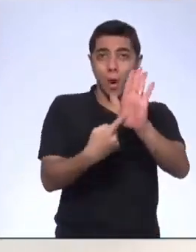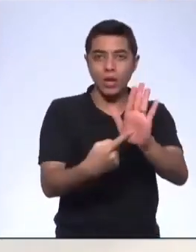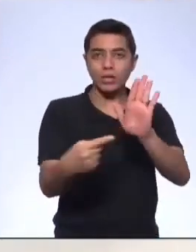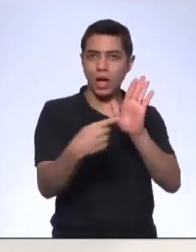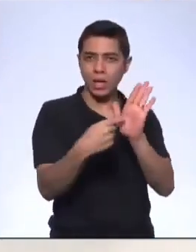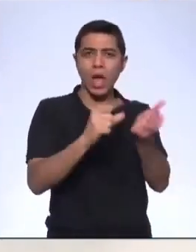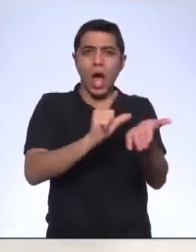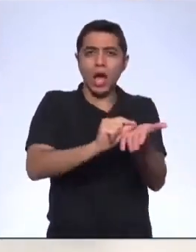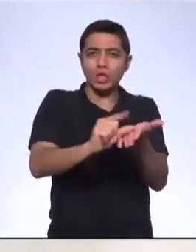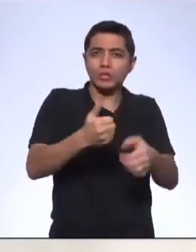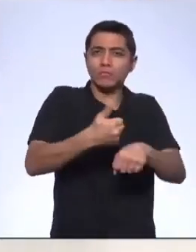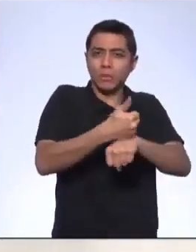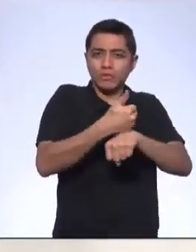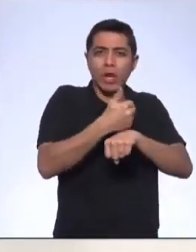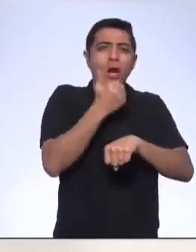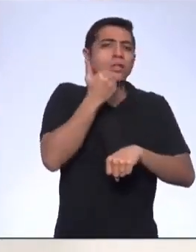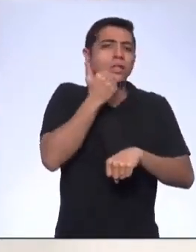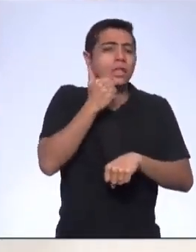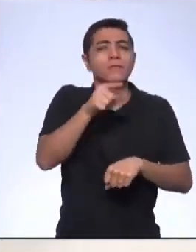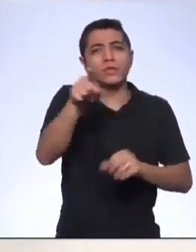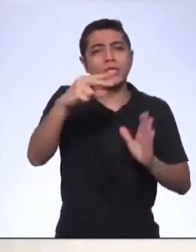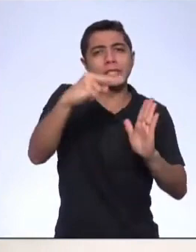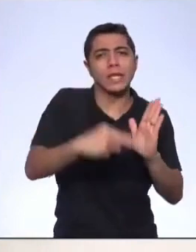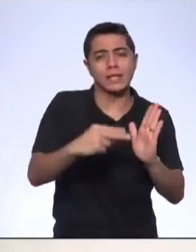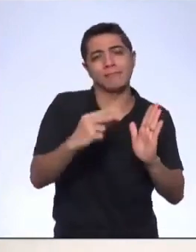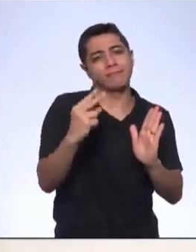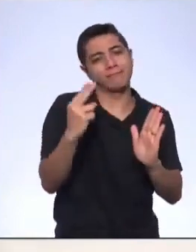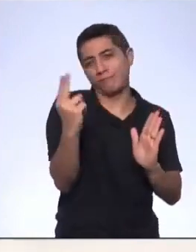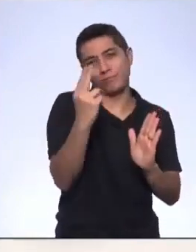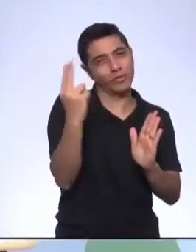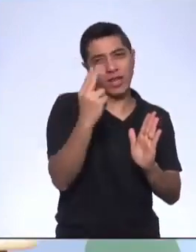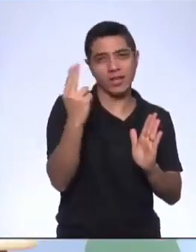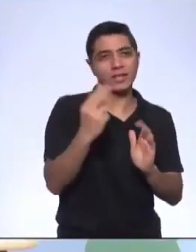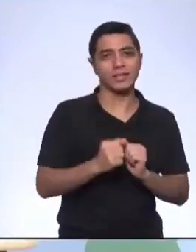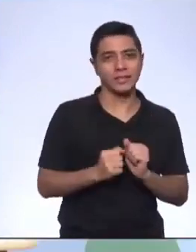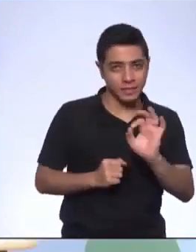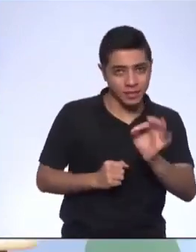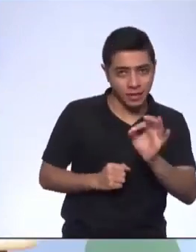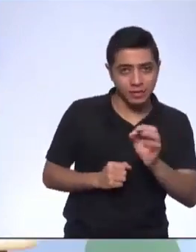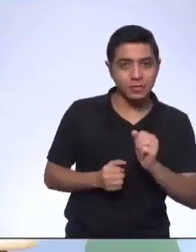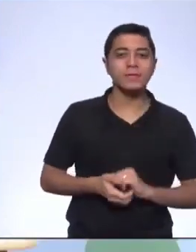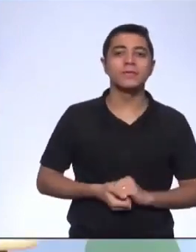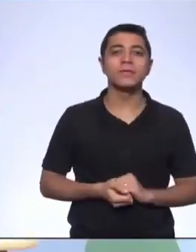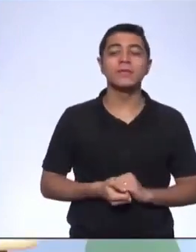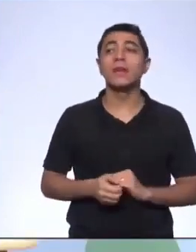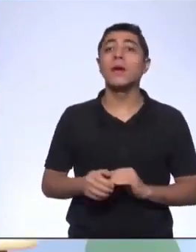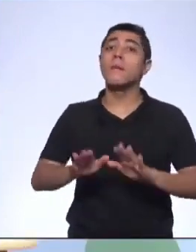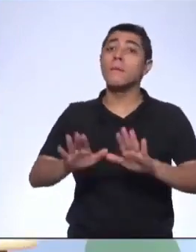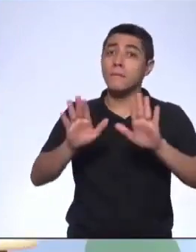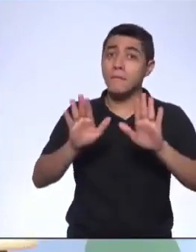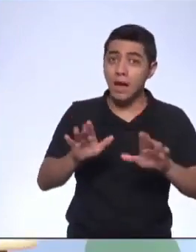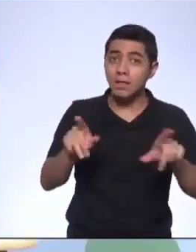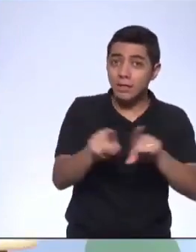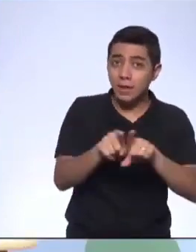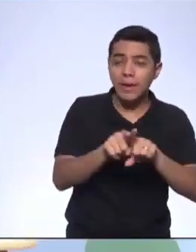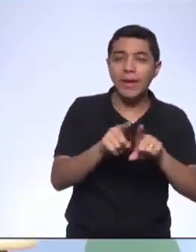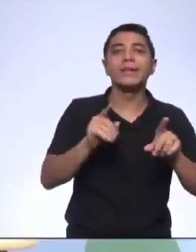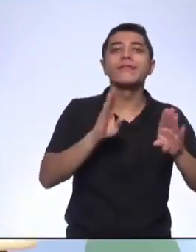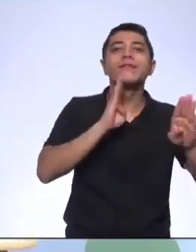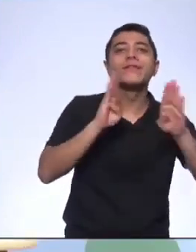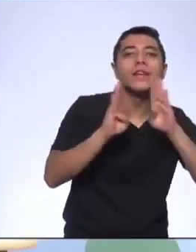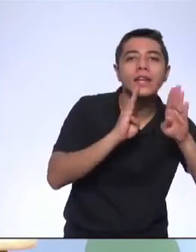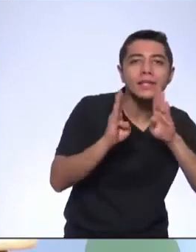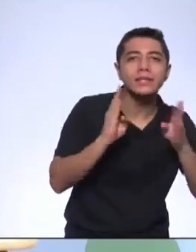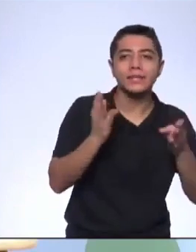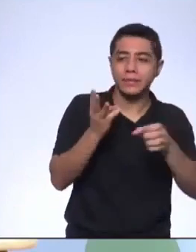para a gente, imagina para a garotada, não dá. Tá certo, gente? Por outro lado... Né? Facebook e o WhatsApp também não é fonte de